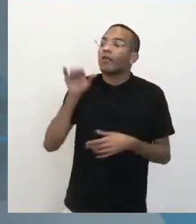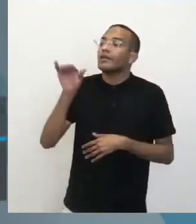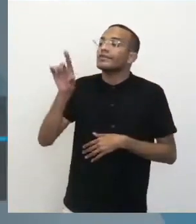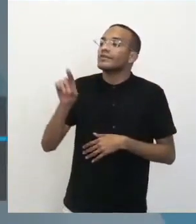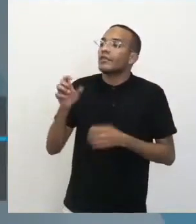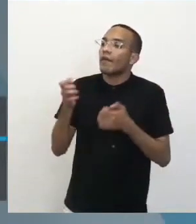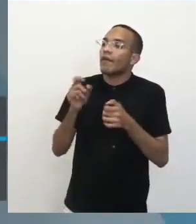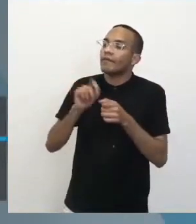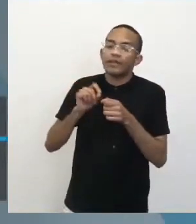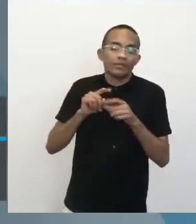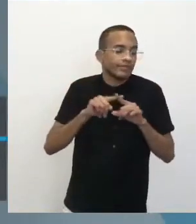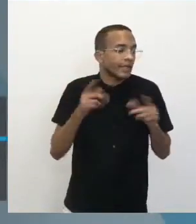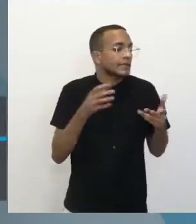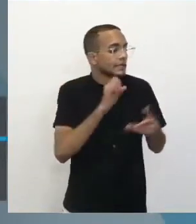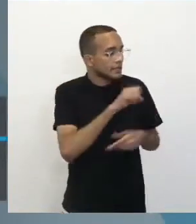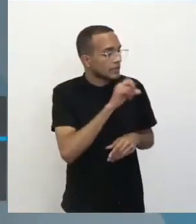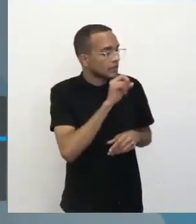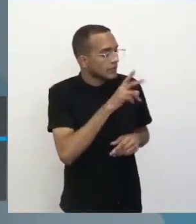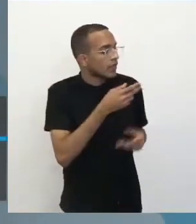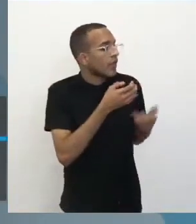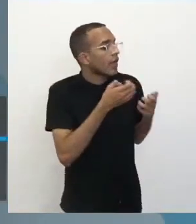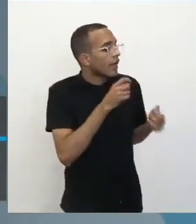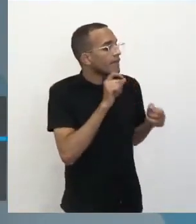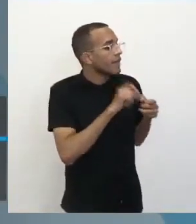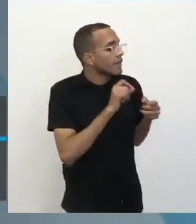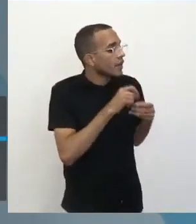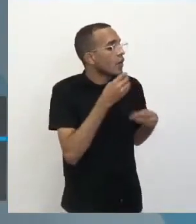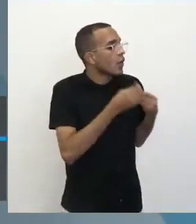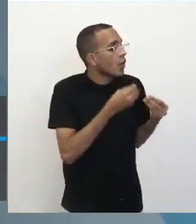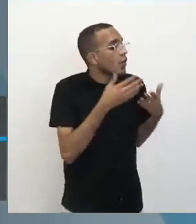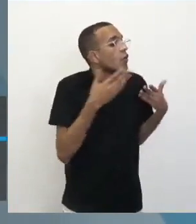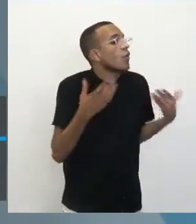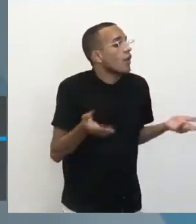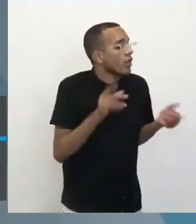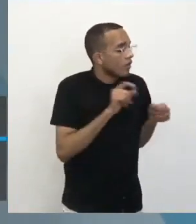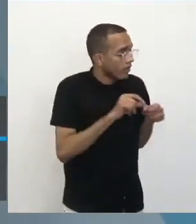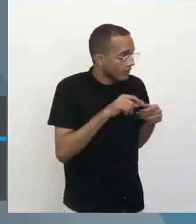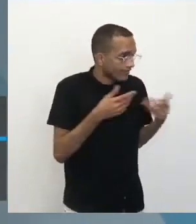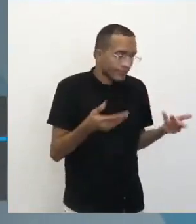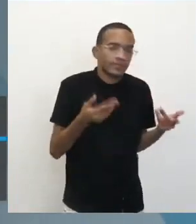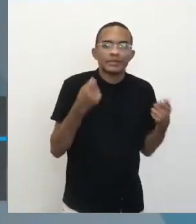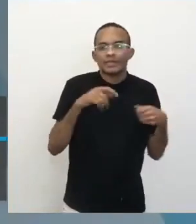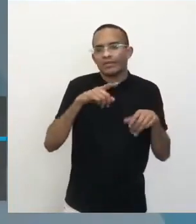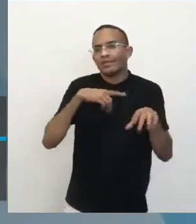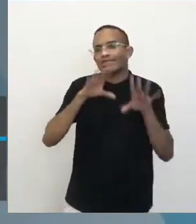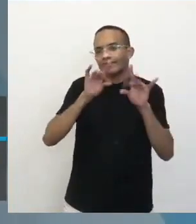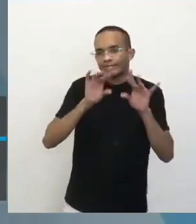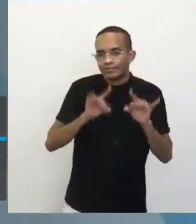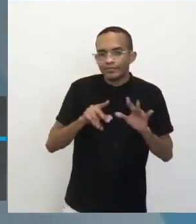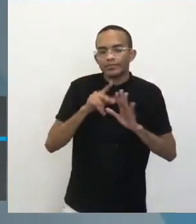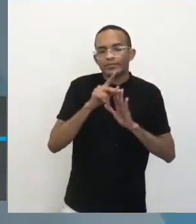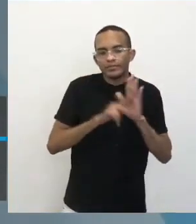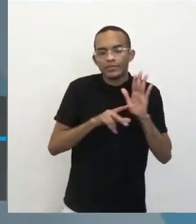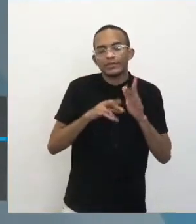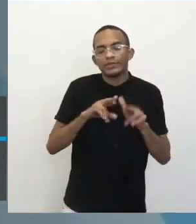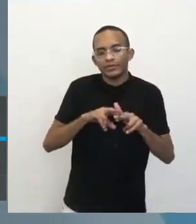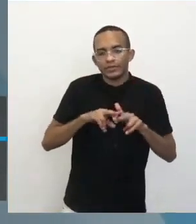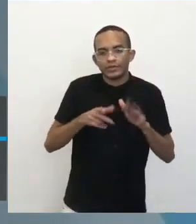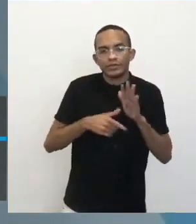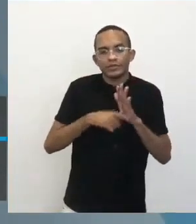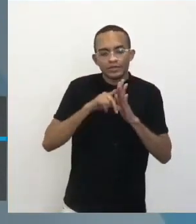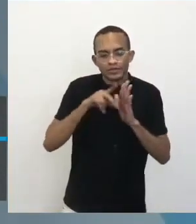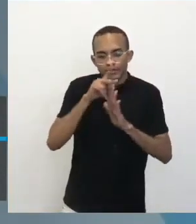quero fazer tal coisa. Tá, mas você quer fazer o quê, como, quando e por quê? Pois é, né? Então, gente, por isso que o